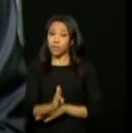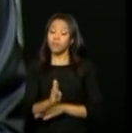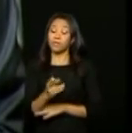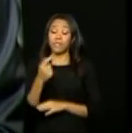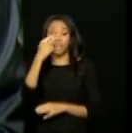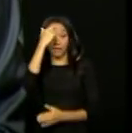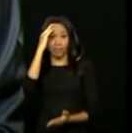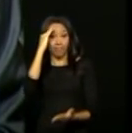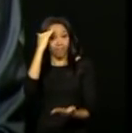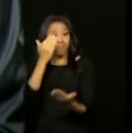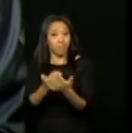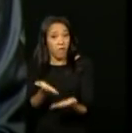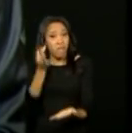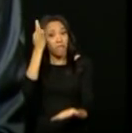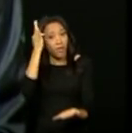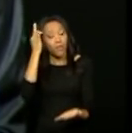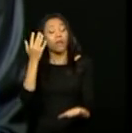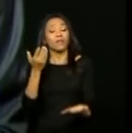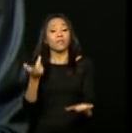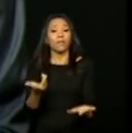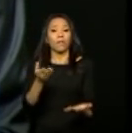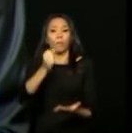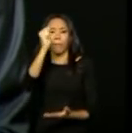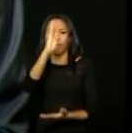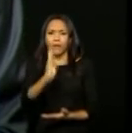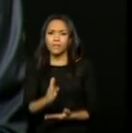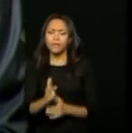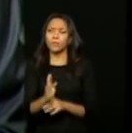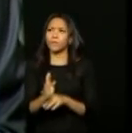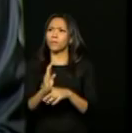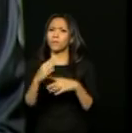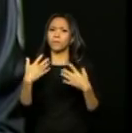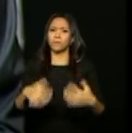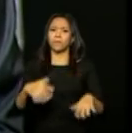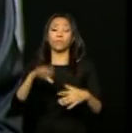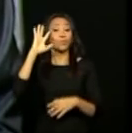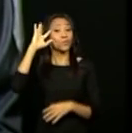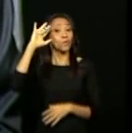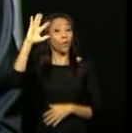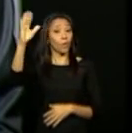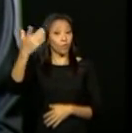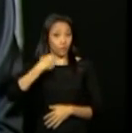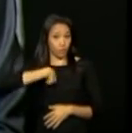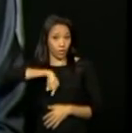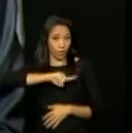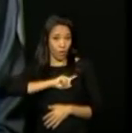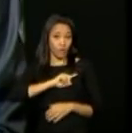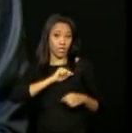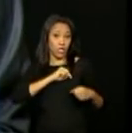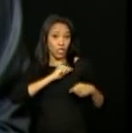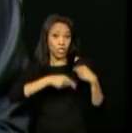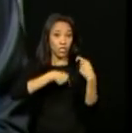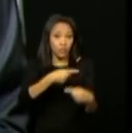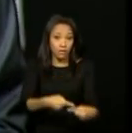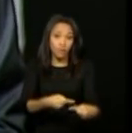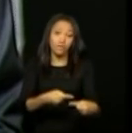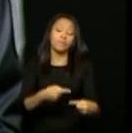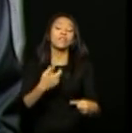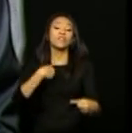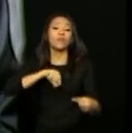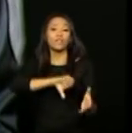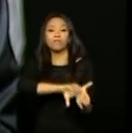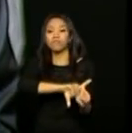comum. O Brasil foi o grande sonho da nossa geração e continua nos inspirando a não fugir da